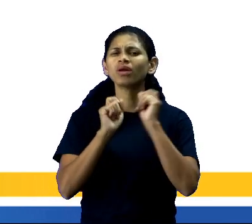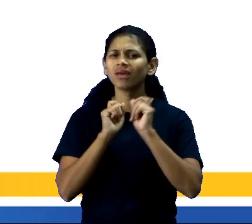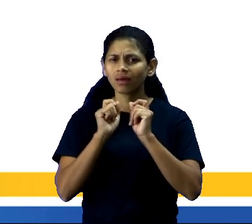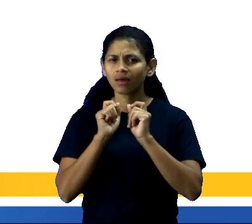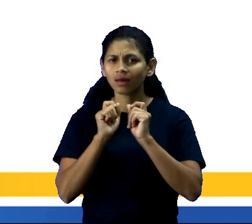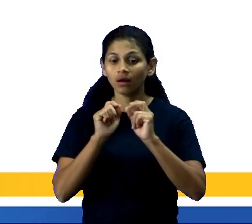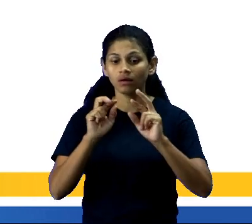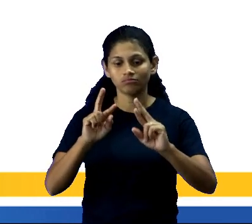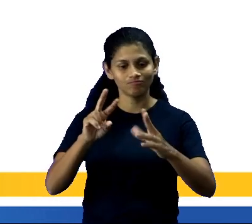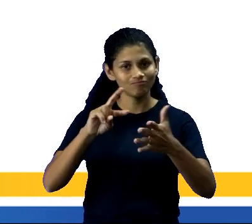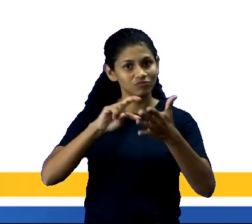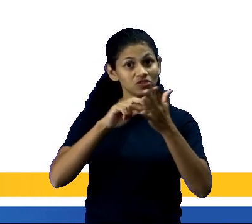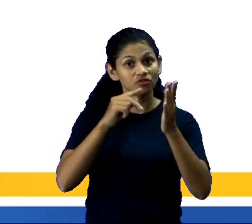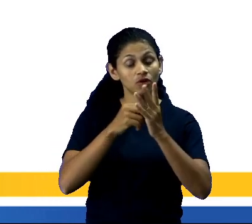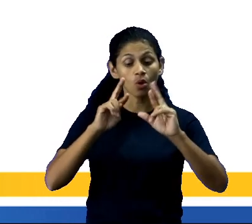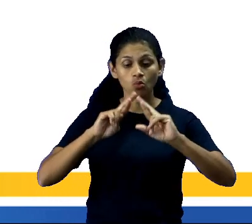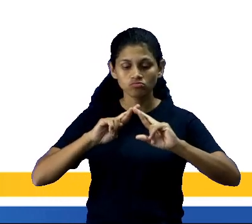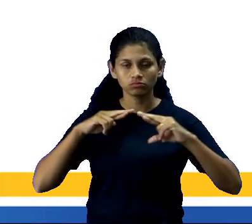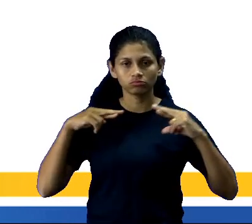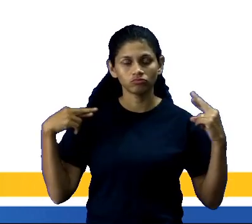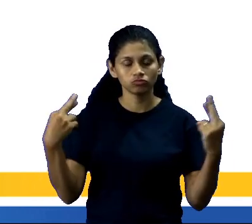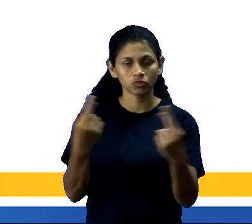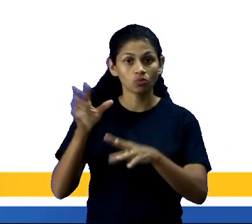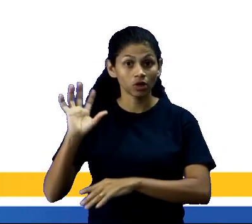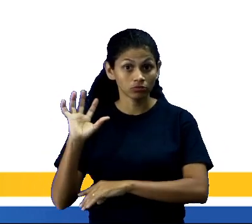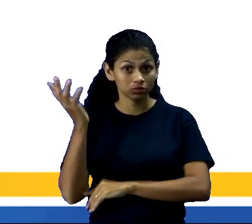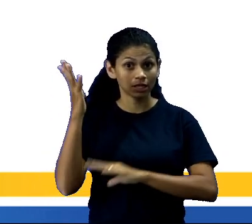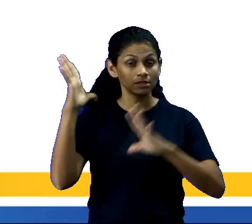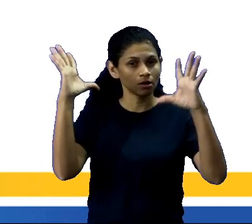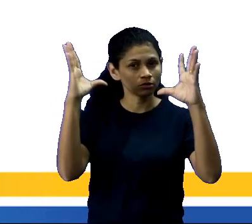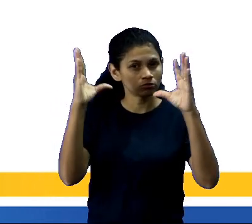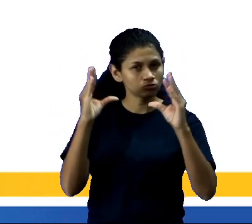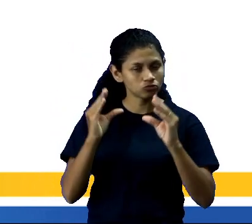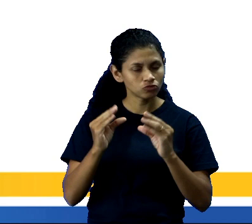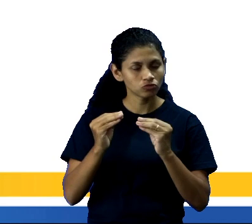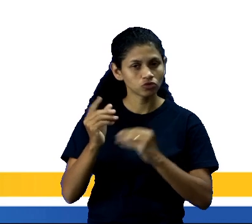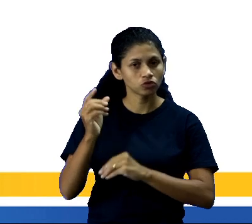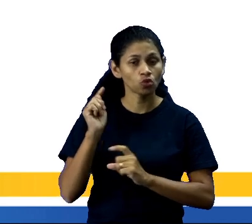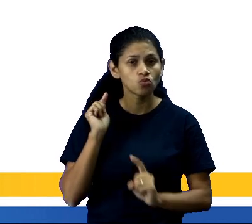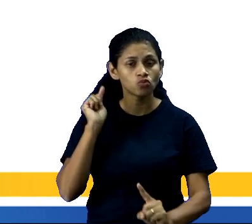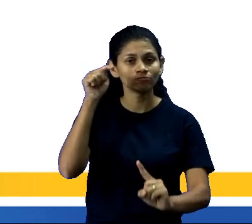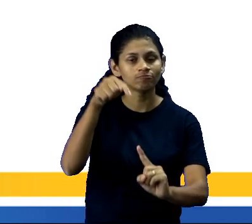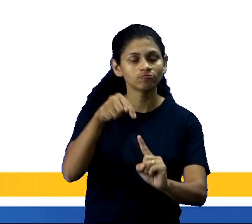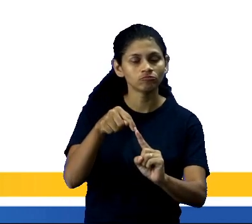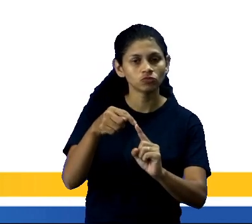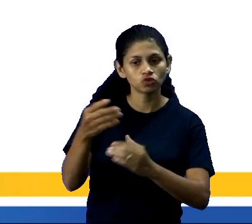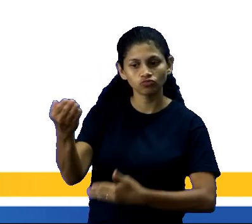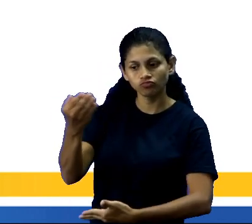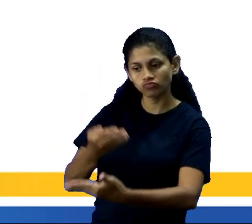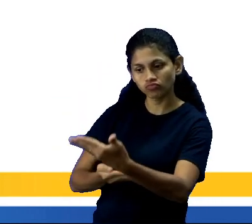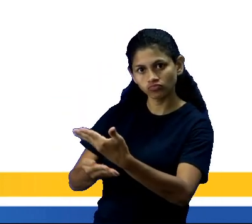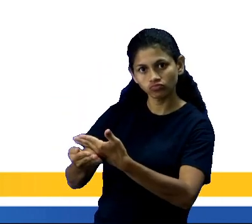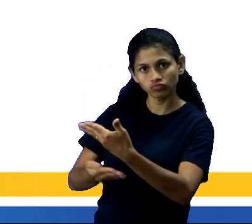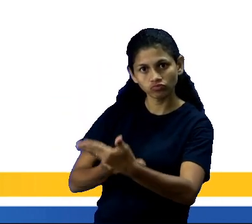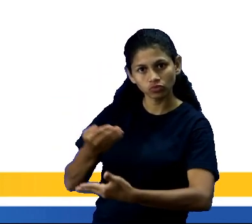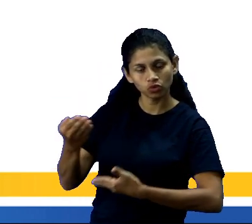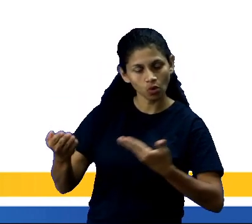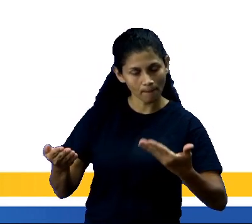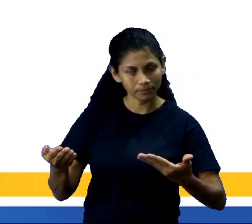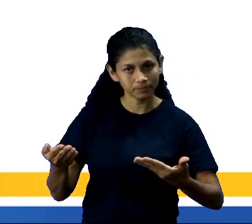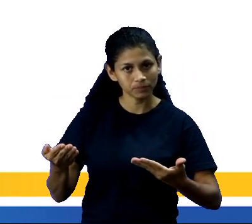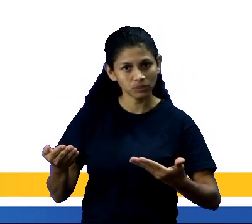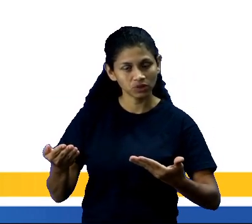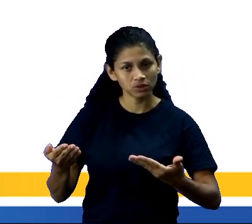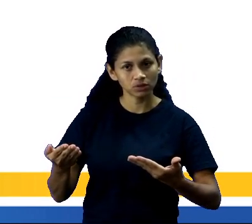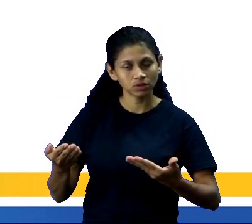Ela geralmente ocorre à noite e tem o objetivo de compartilhar experiências culturais e o convívio social. É